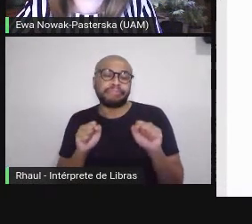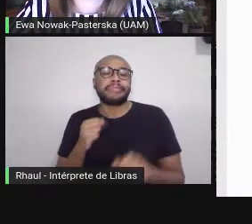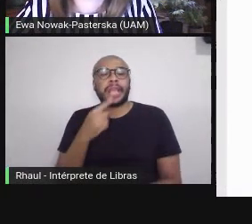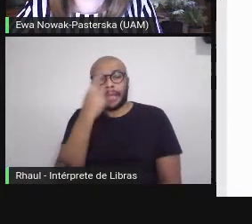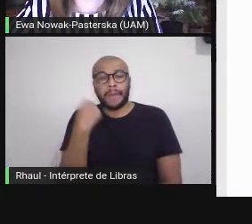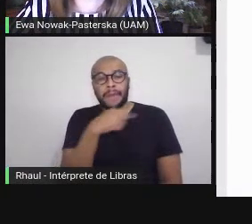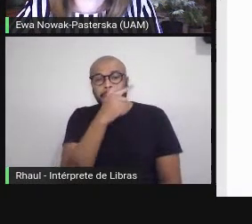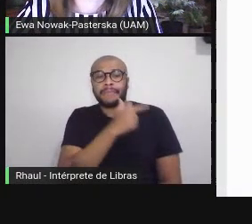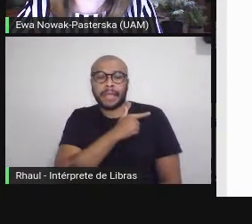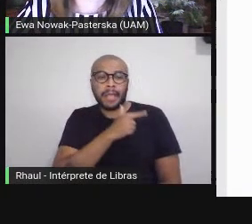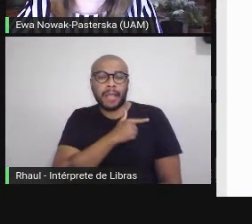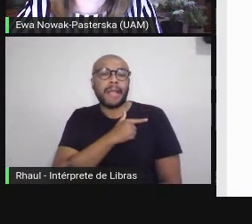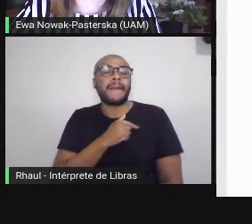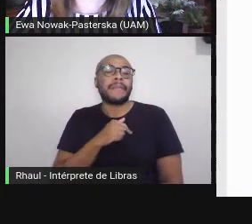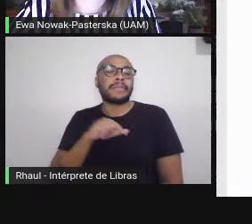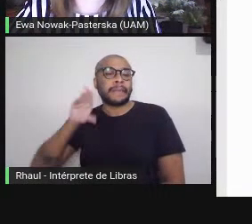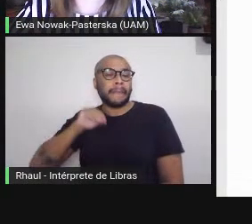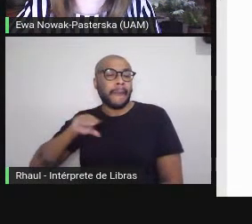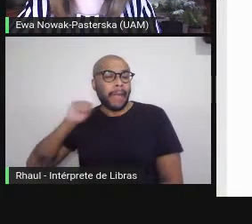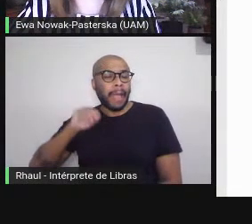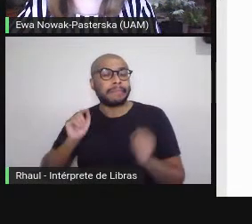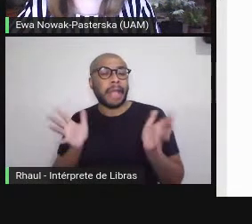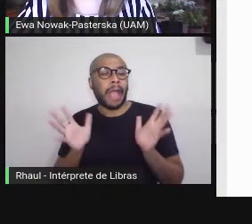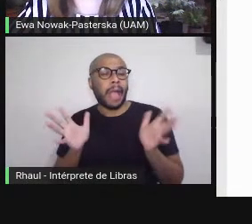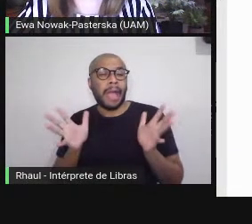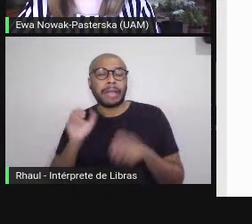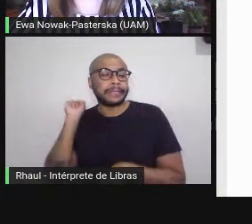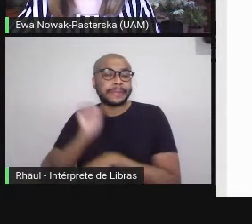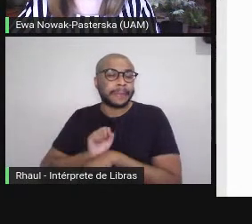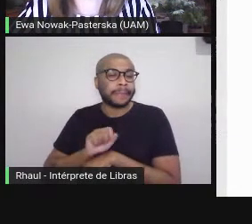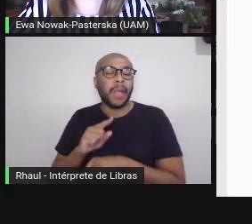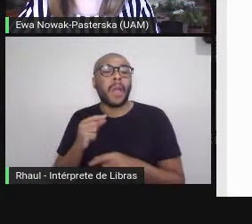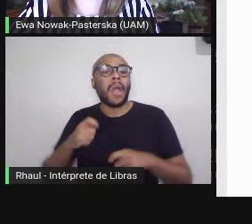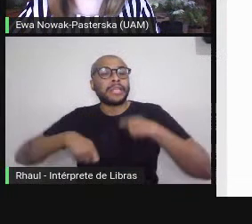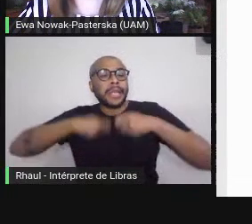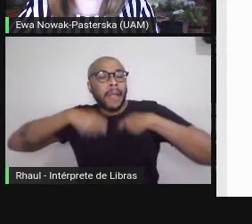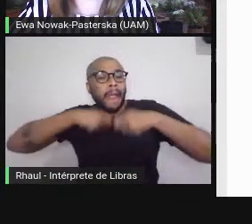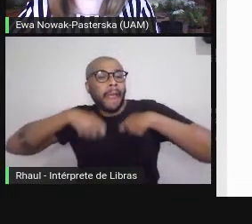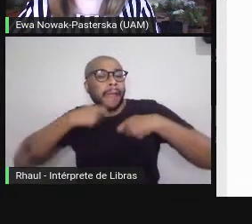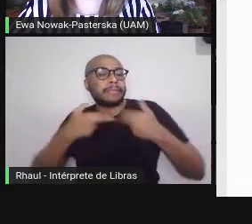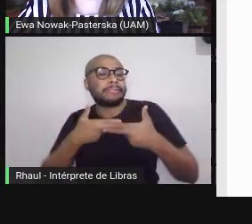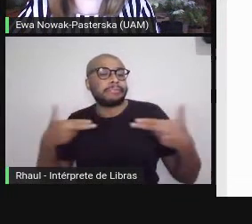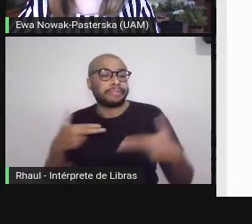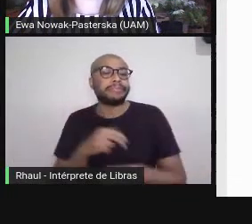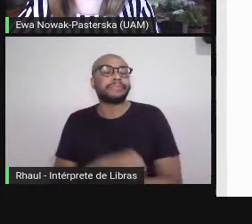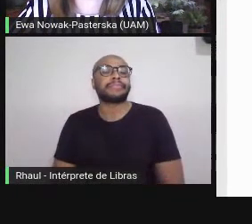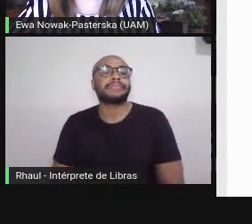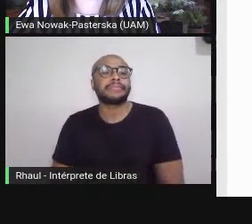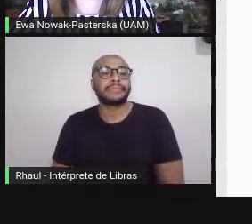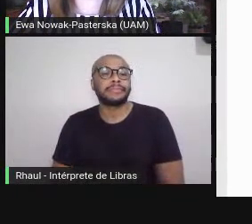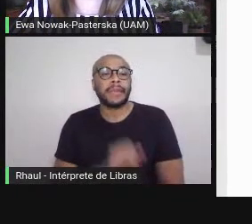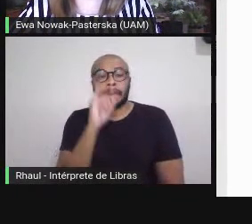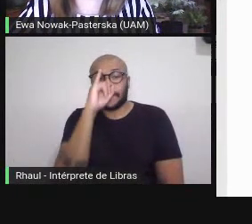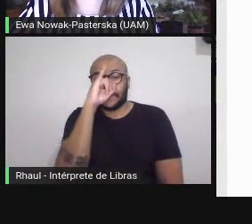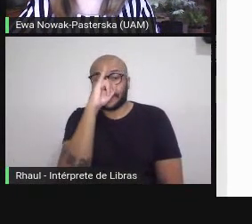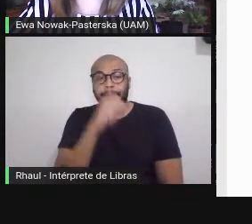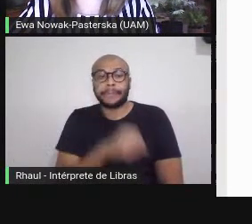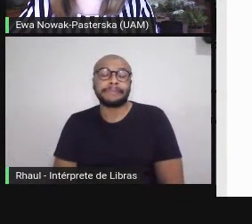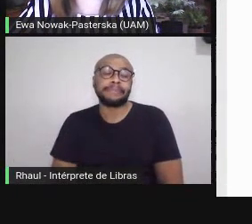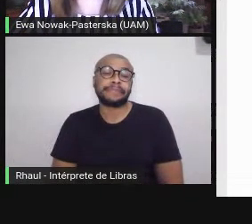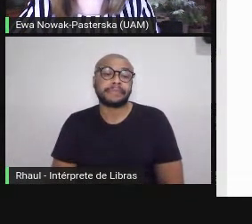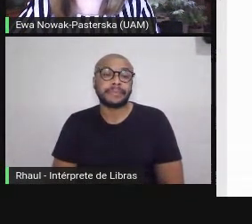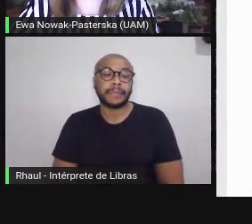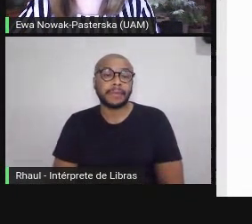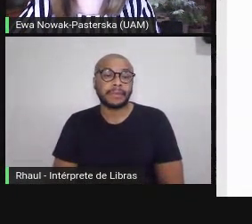fala muito ou que muito que gosta de comer demais. Schwinka, um porquinho. Então, talvez a